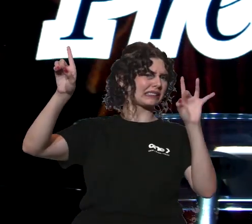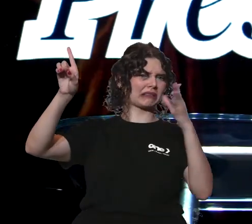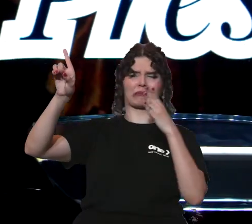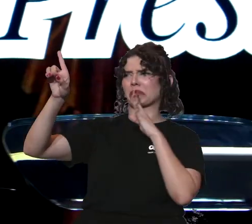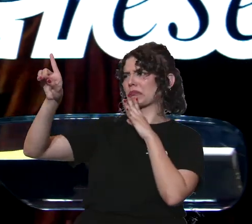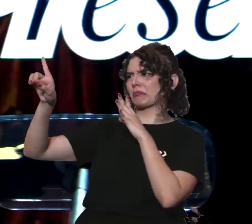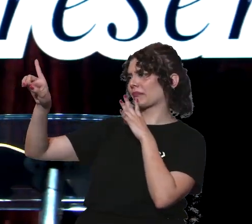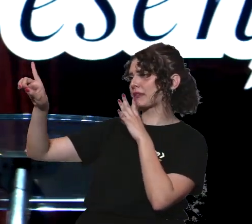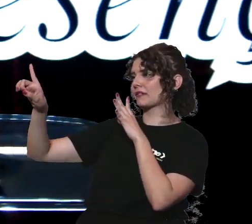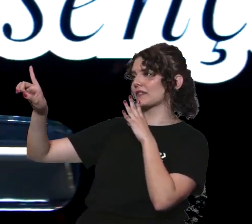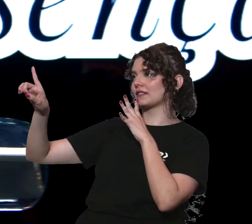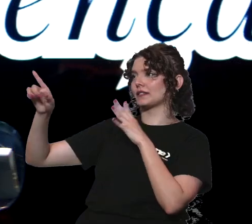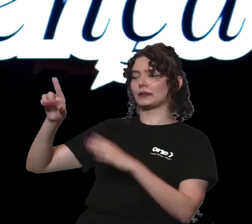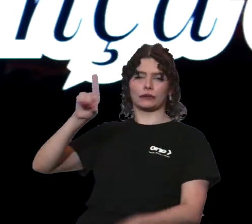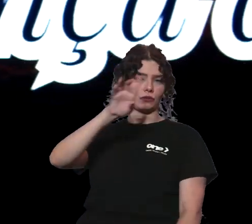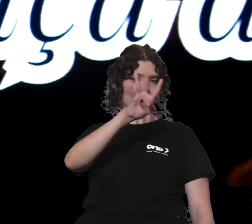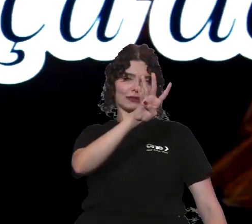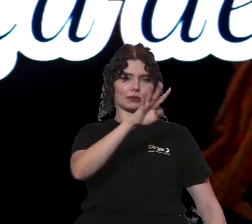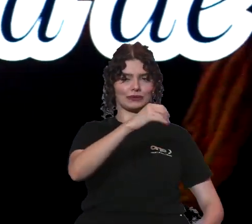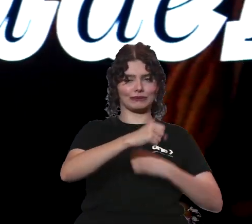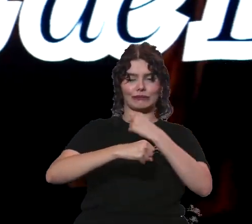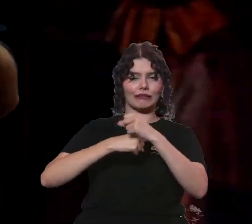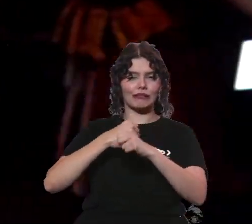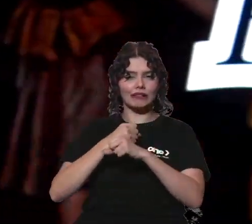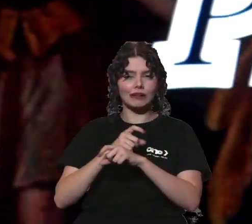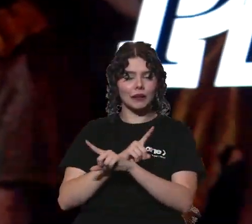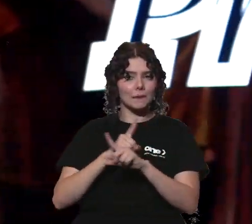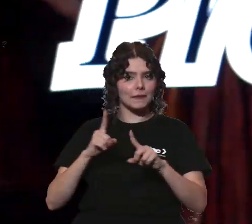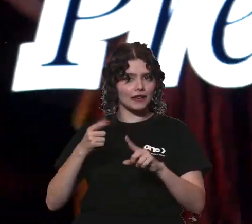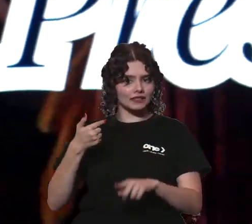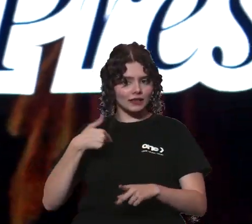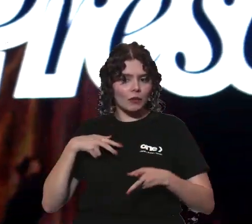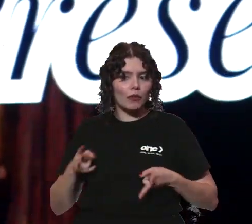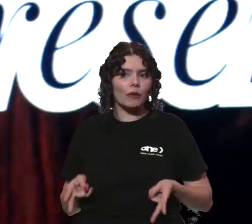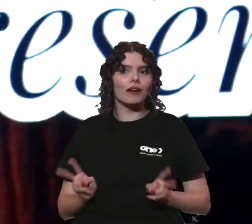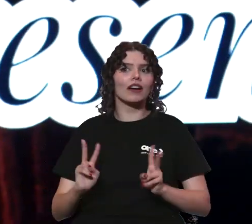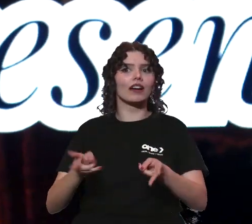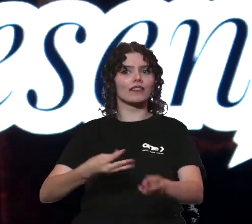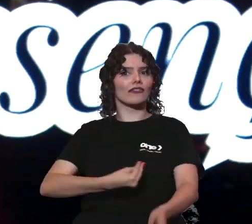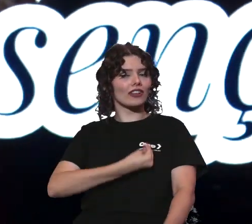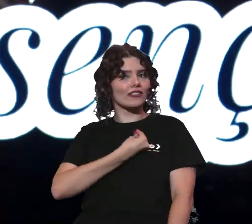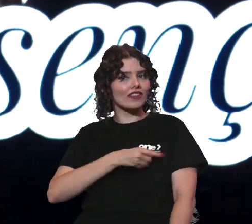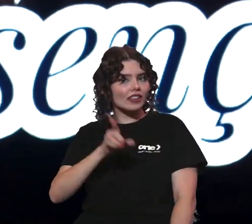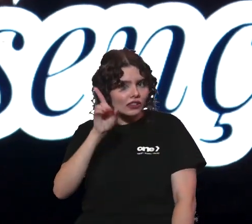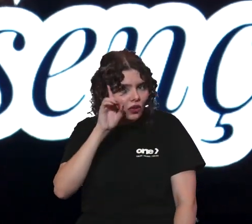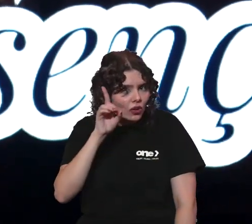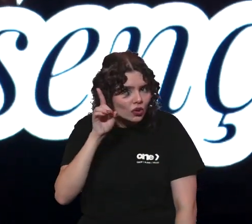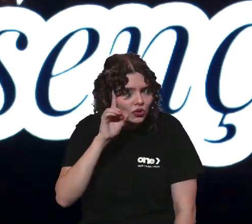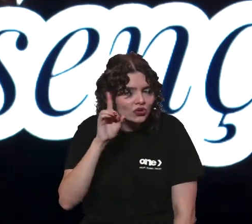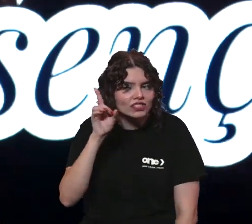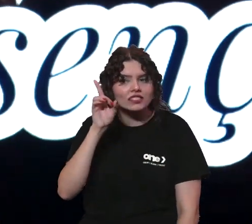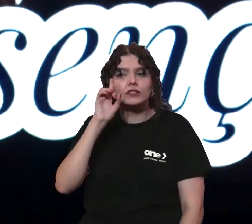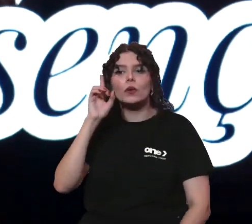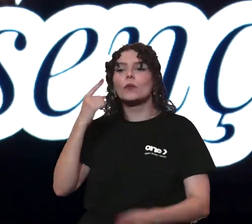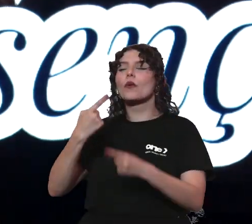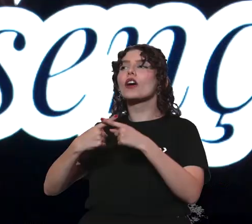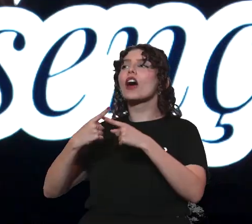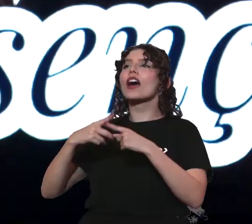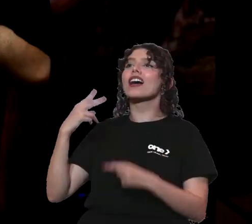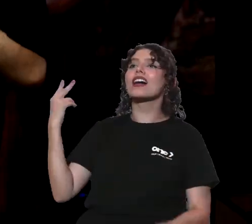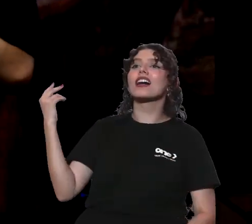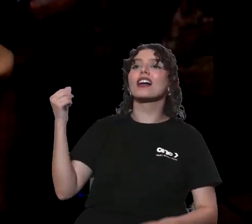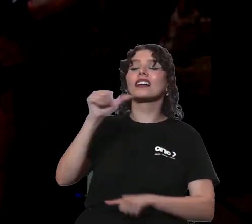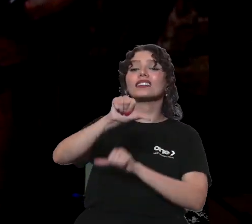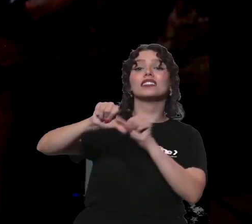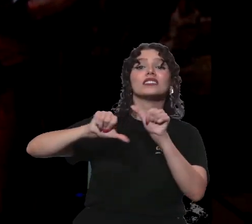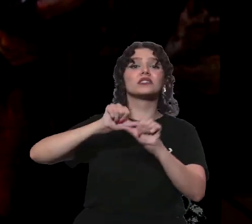Eu conheci ela com 14 anos, mas eu continuei vivenciando ela todos os dias, porque ela transforma a nossa